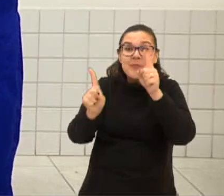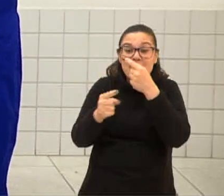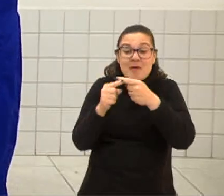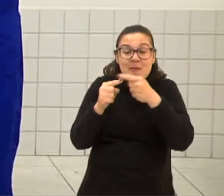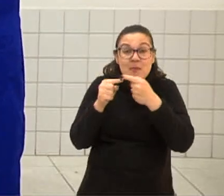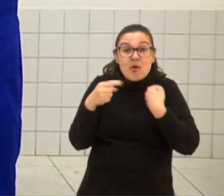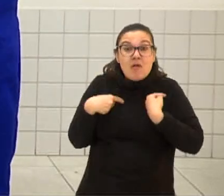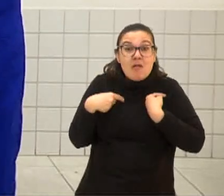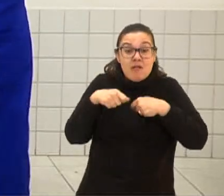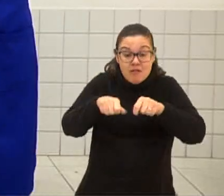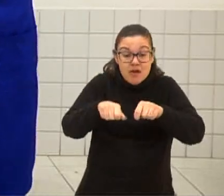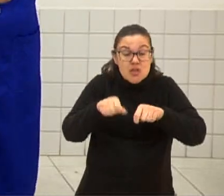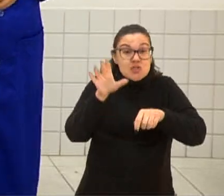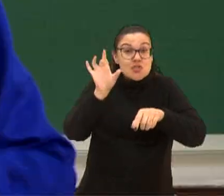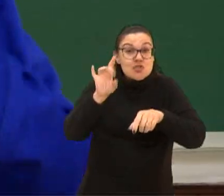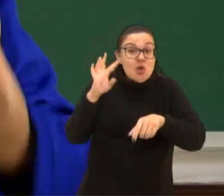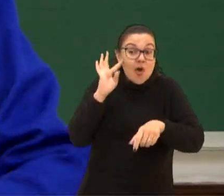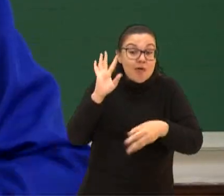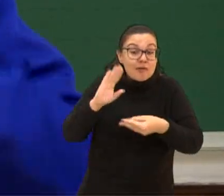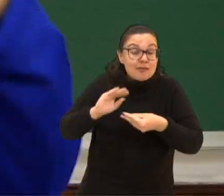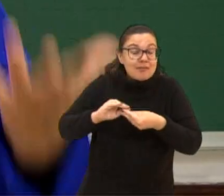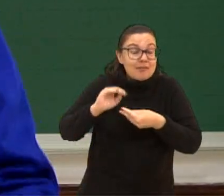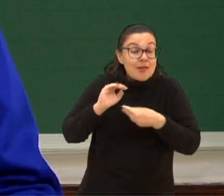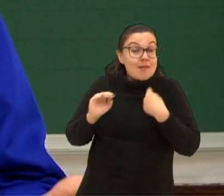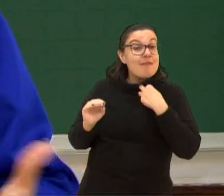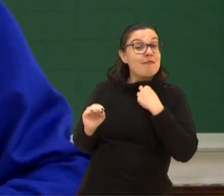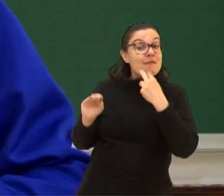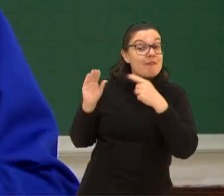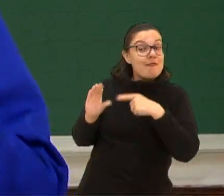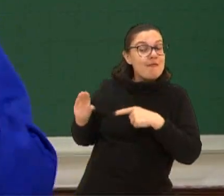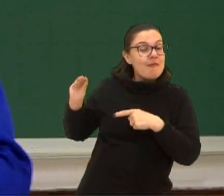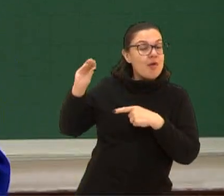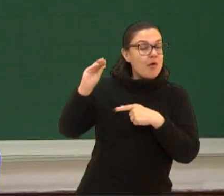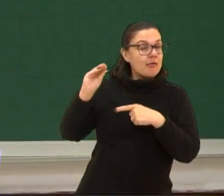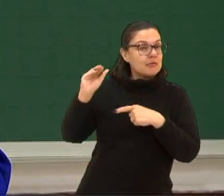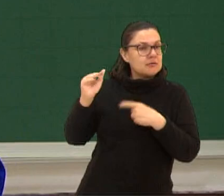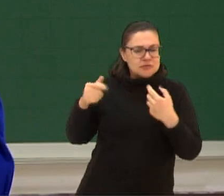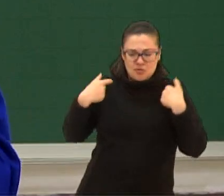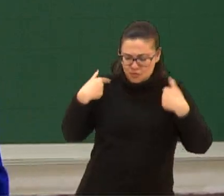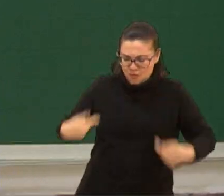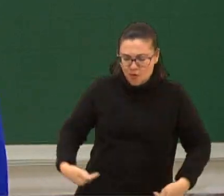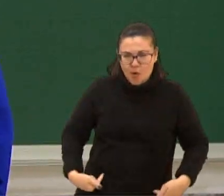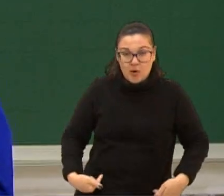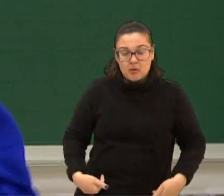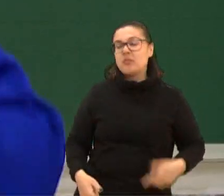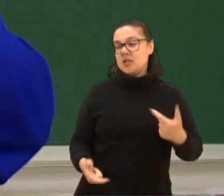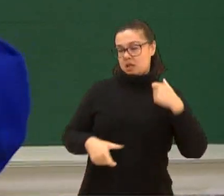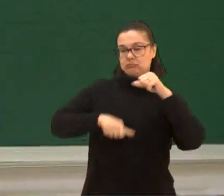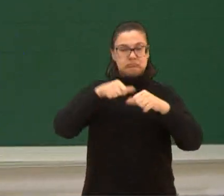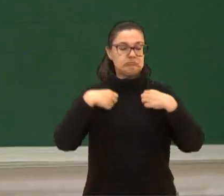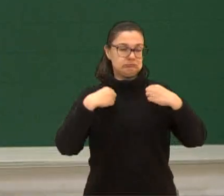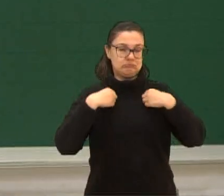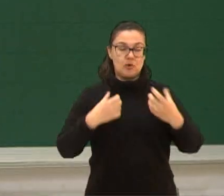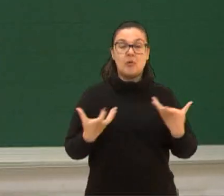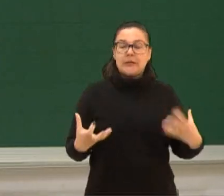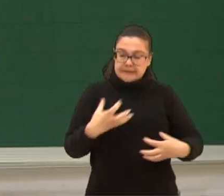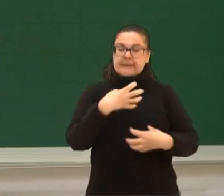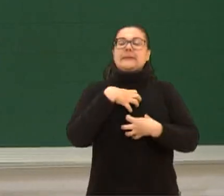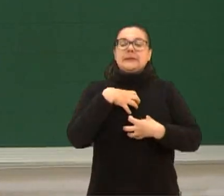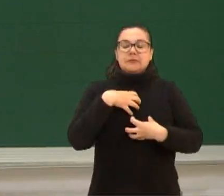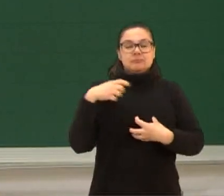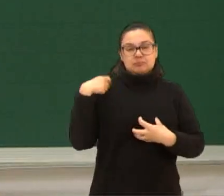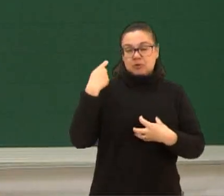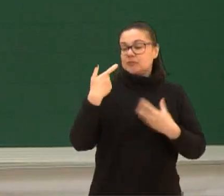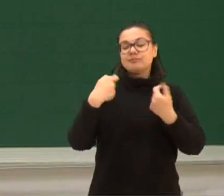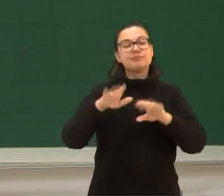porque eles faziam a questão da interpretação através da voz. Então, o figurino, por mais que o ator quisesse colocar para sentir a